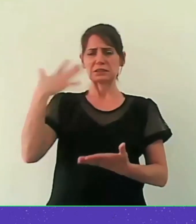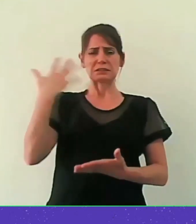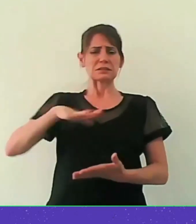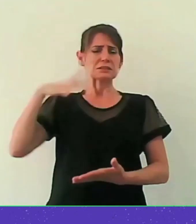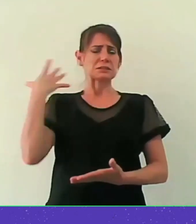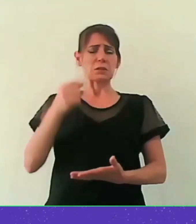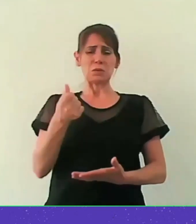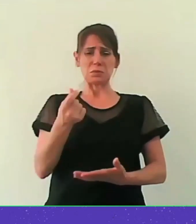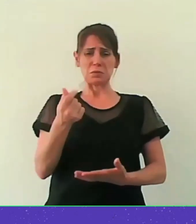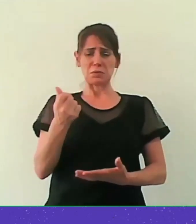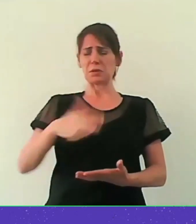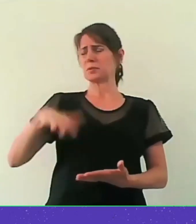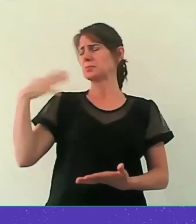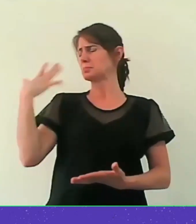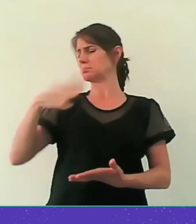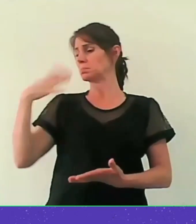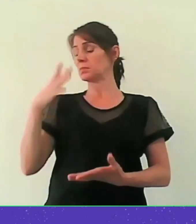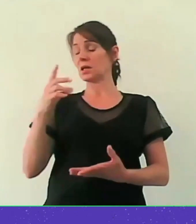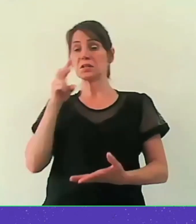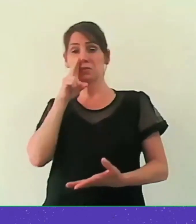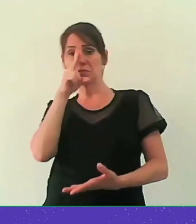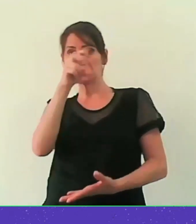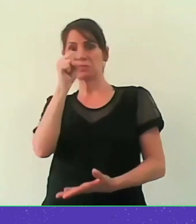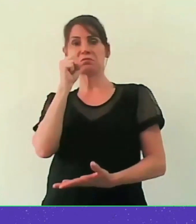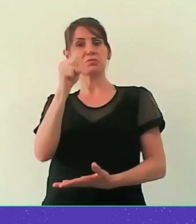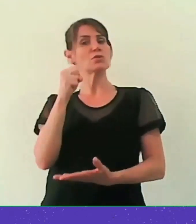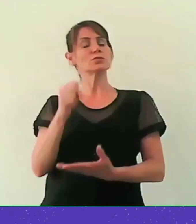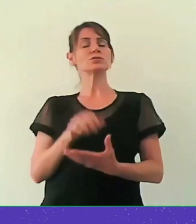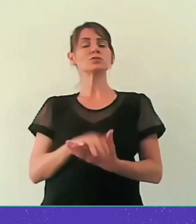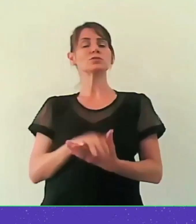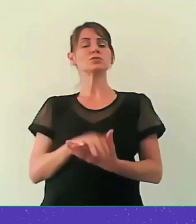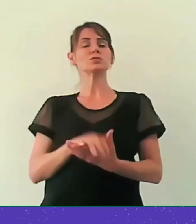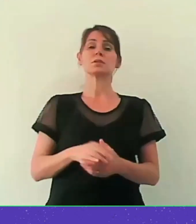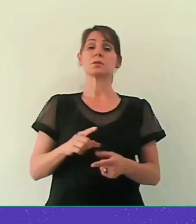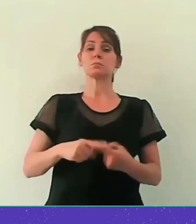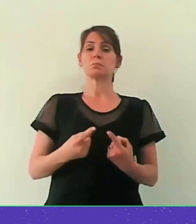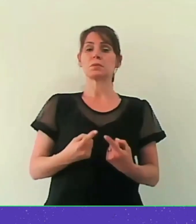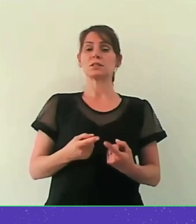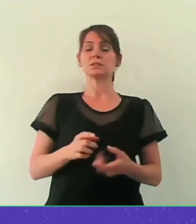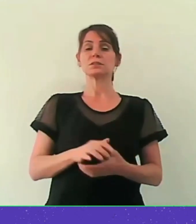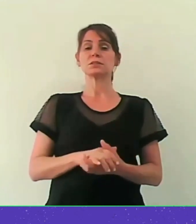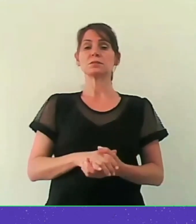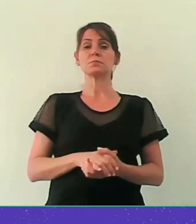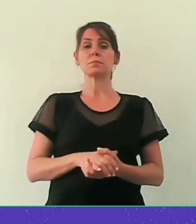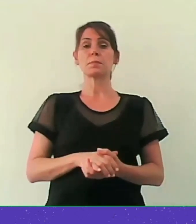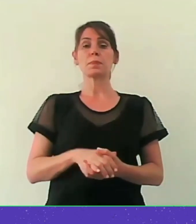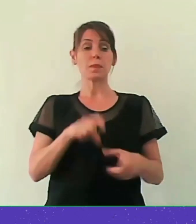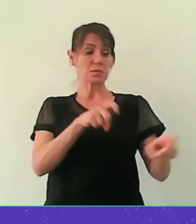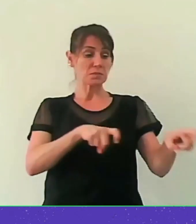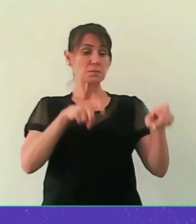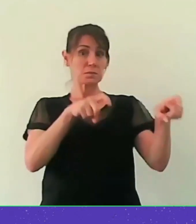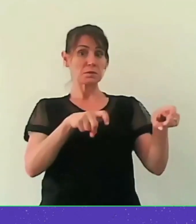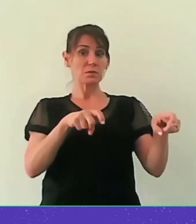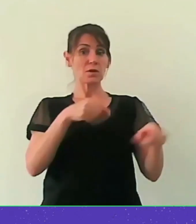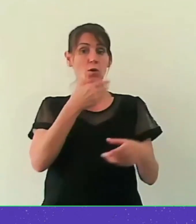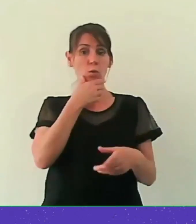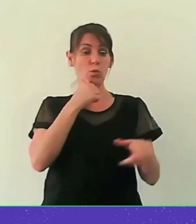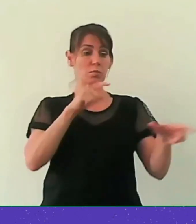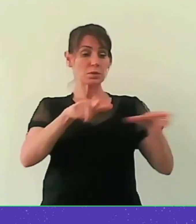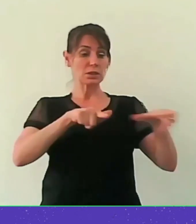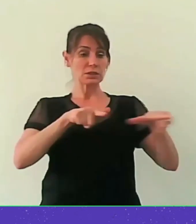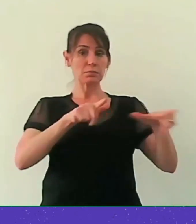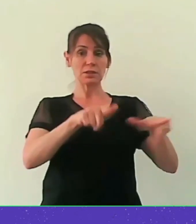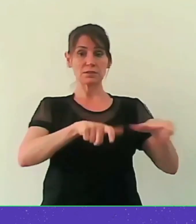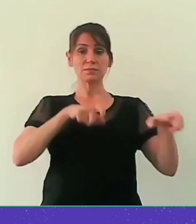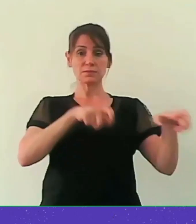E tem uma potência no seu motor. E nenhum agricultor é tão bobo comprar um trator